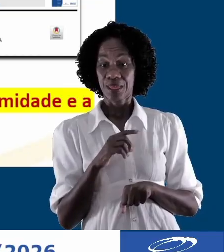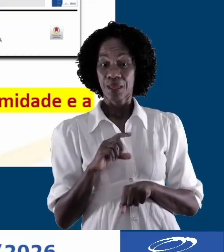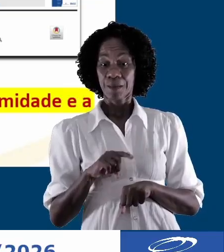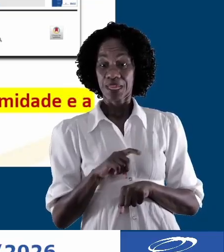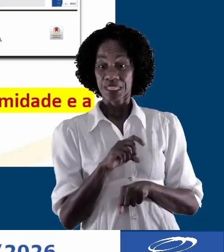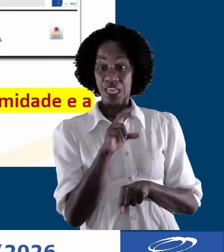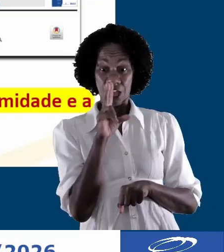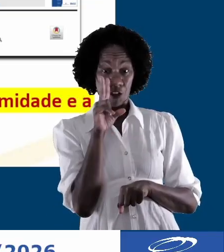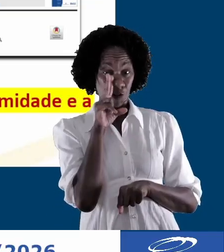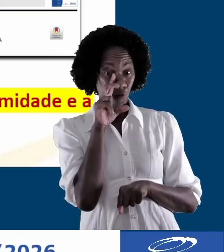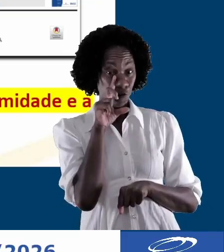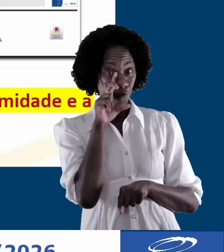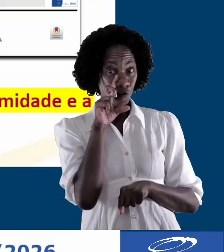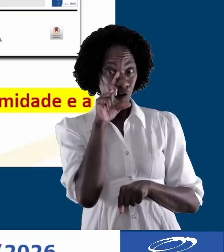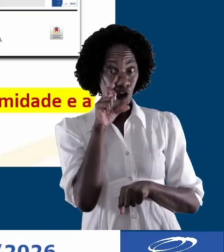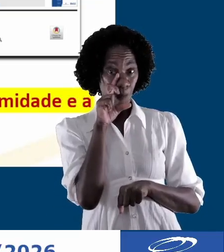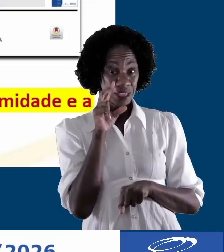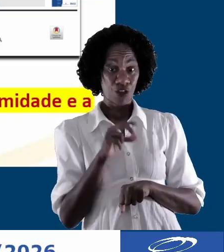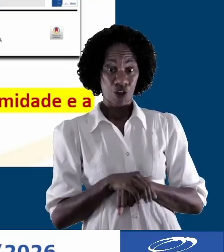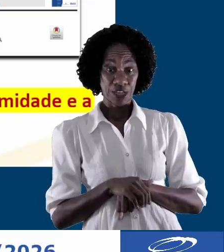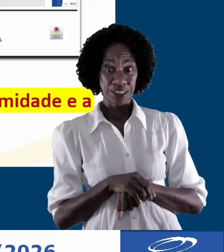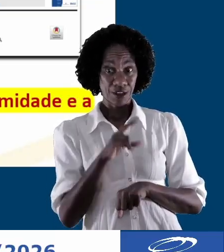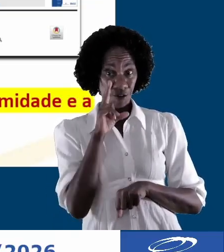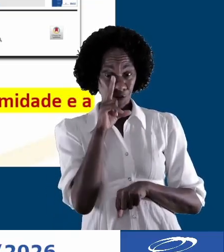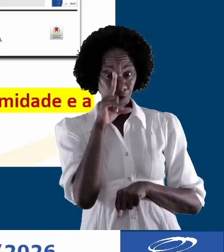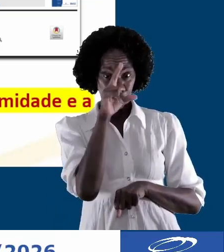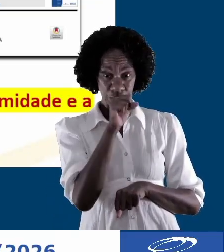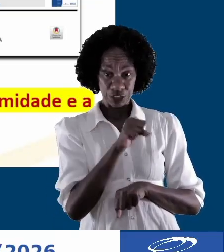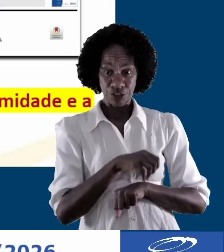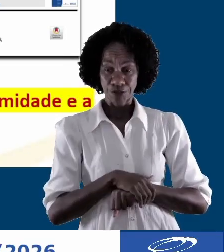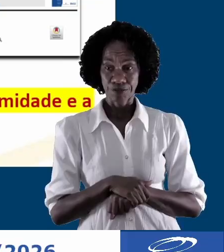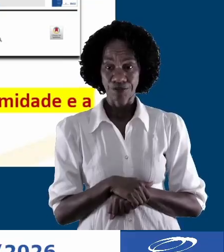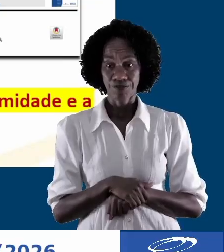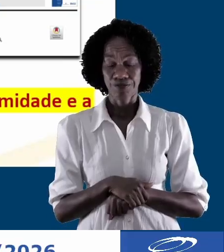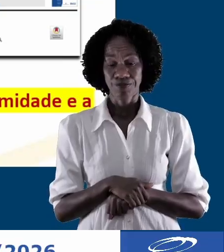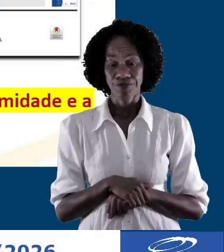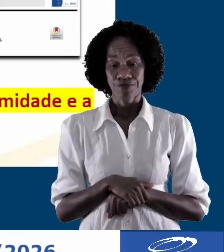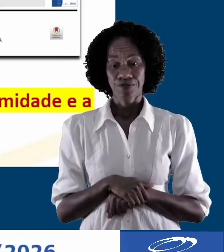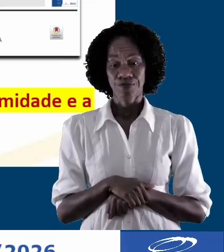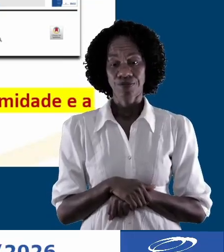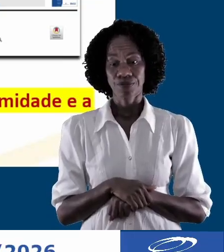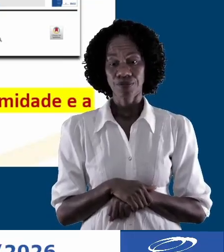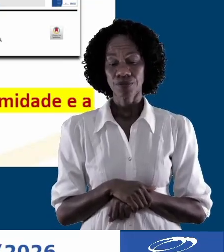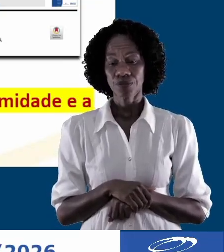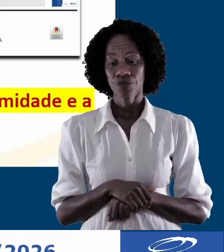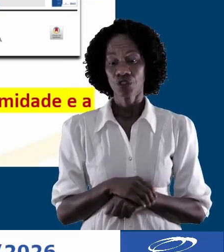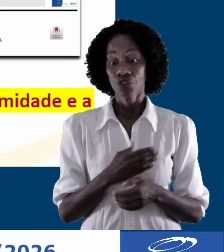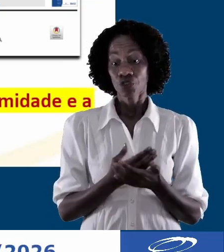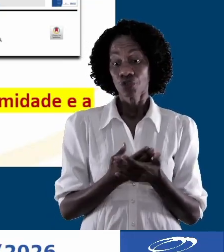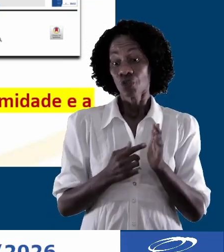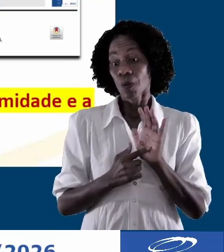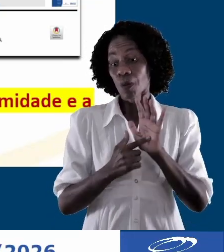estudo clássico em cirurgia de coluna de 93, mostrando que a chance de